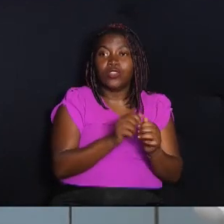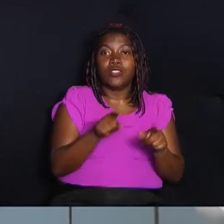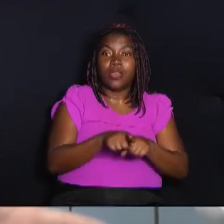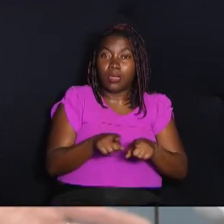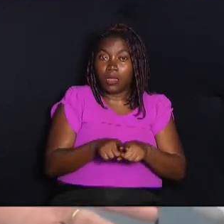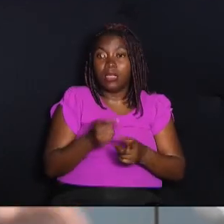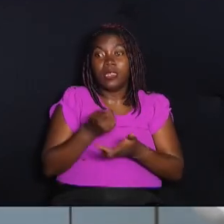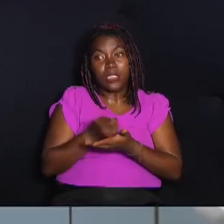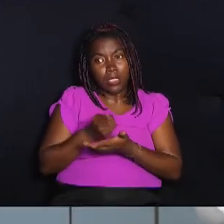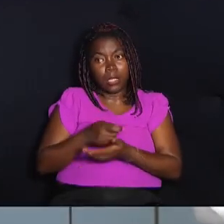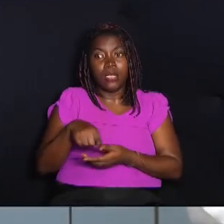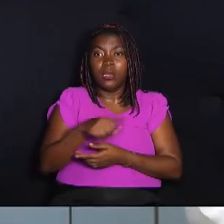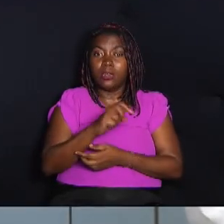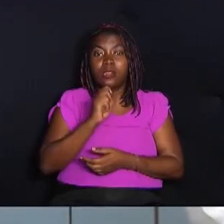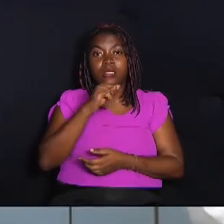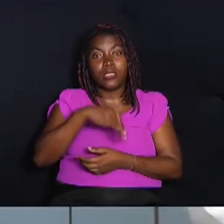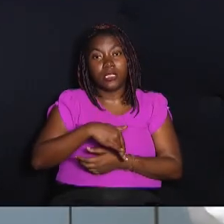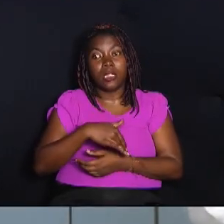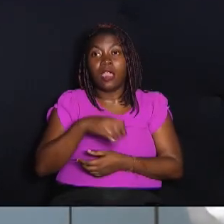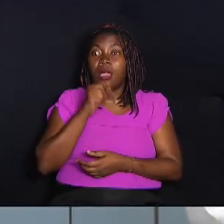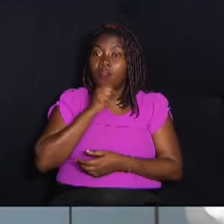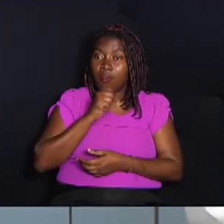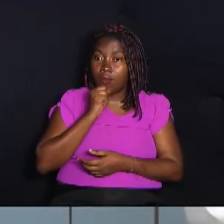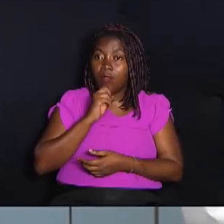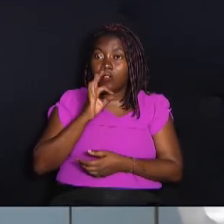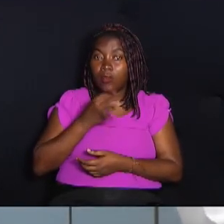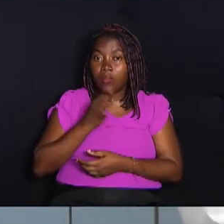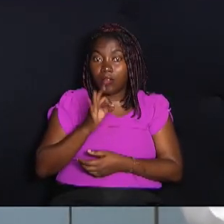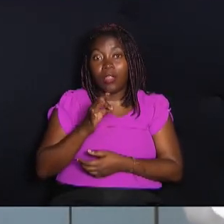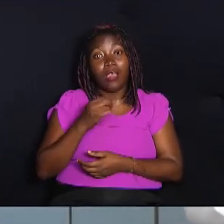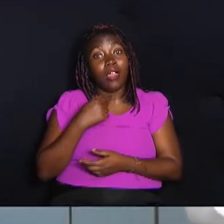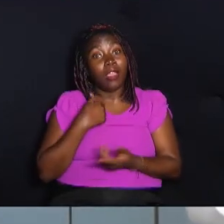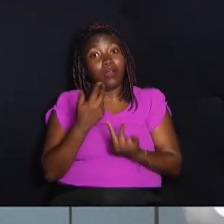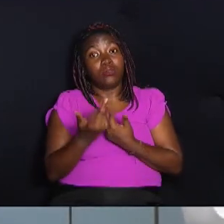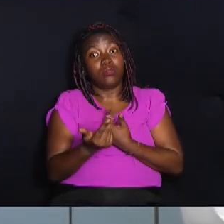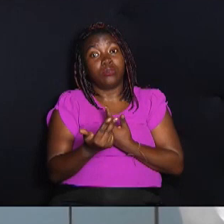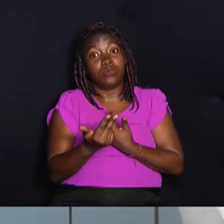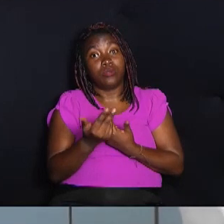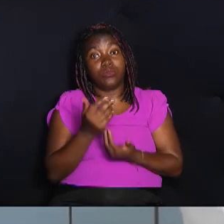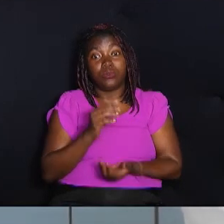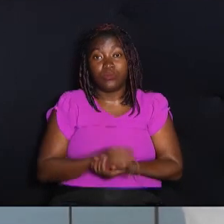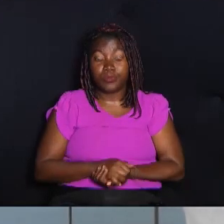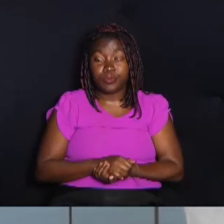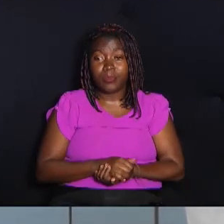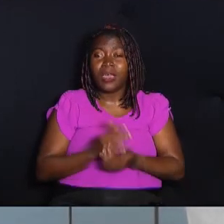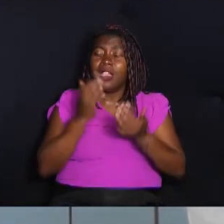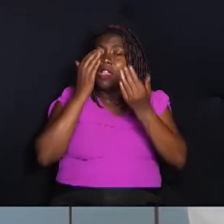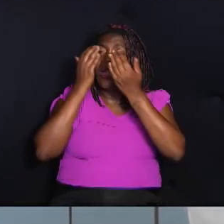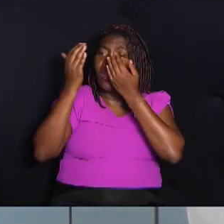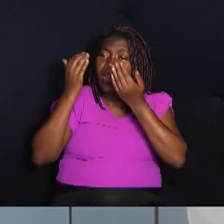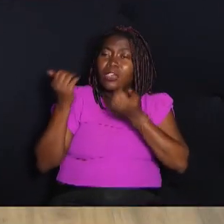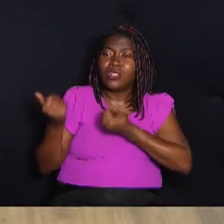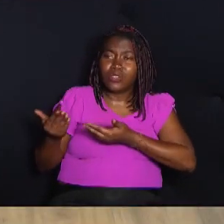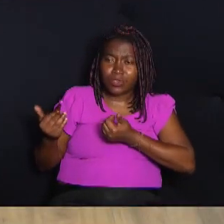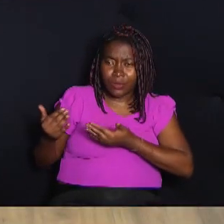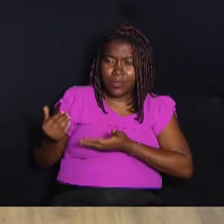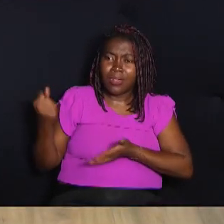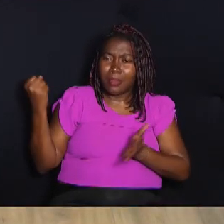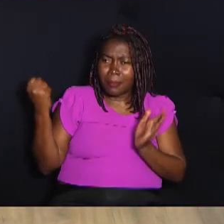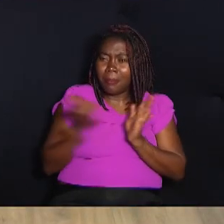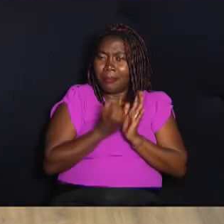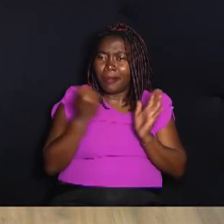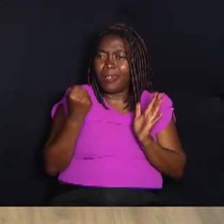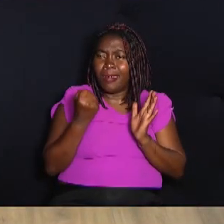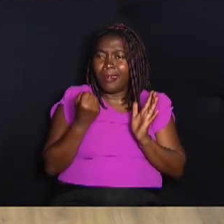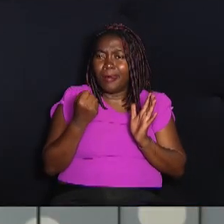ir. Sim. Os avós, né? Eu faço isso. Ô, Lucimari, a juventude ela é marcada por